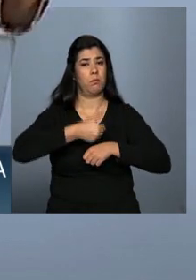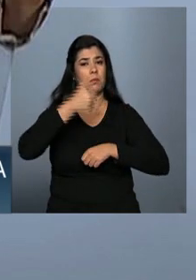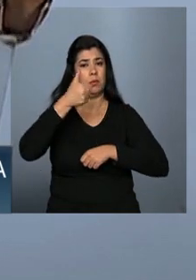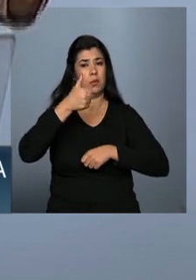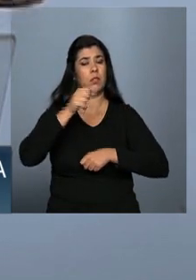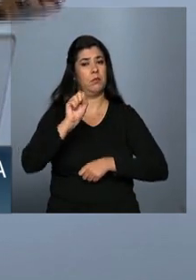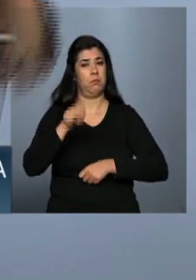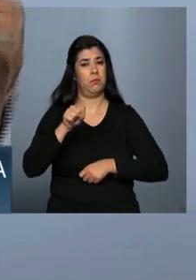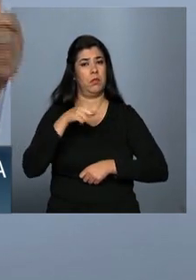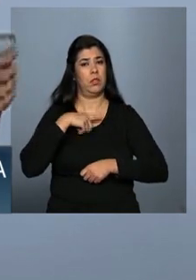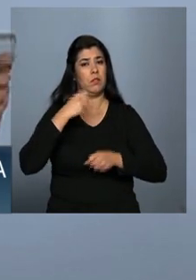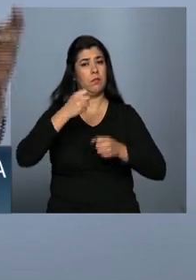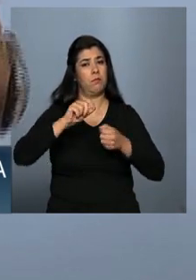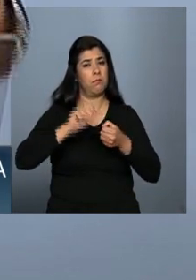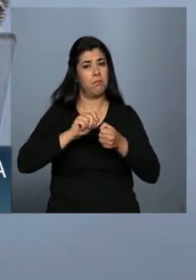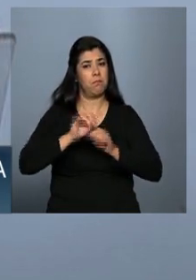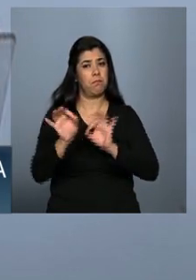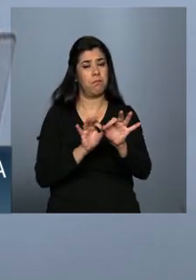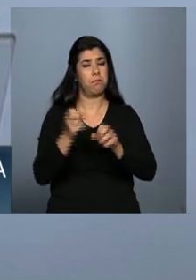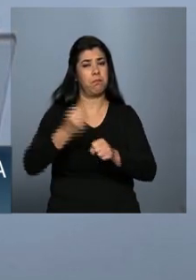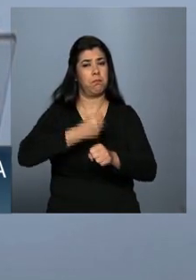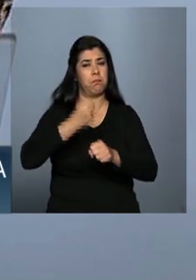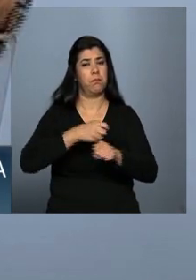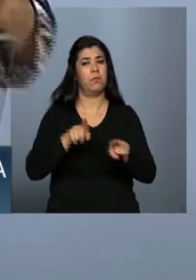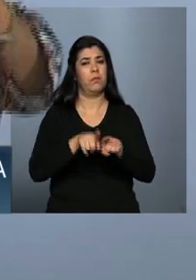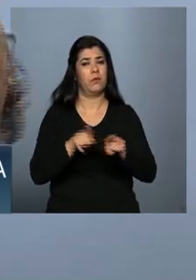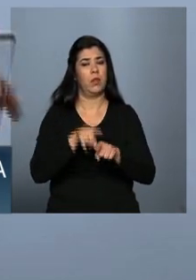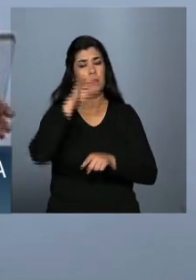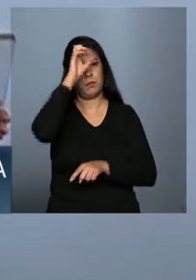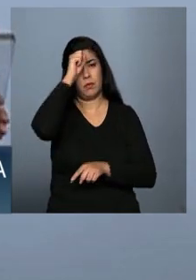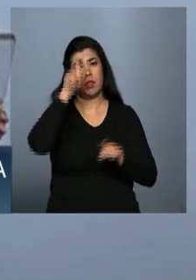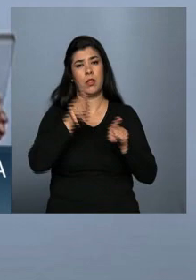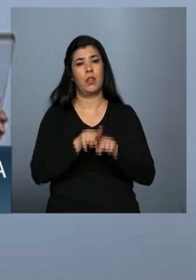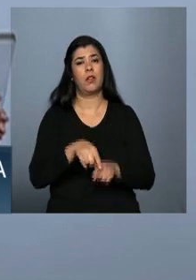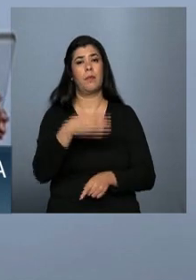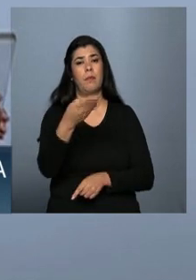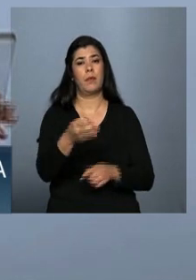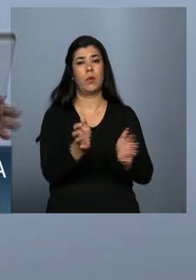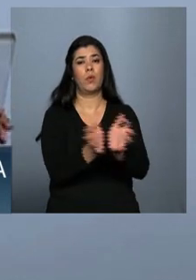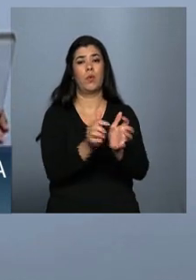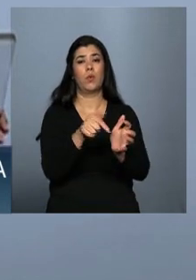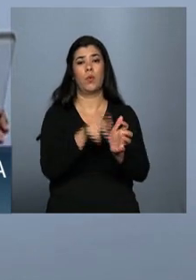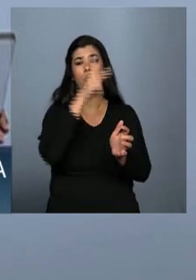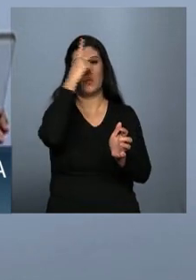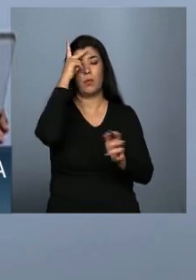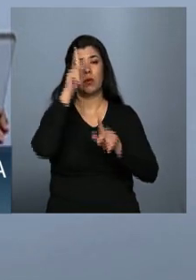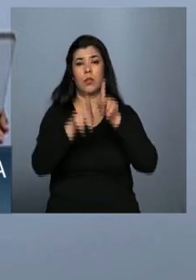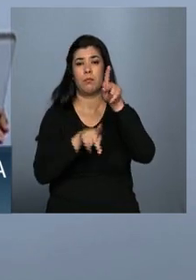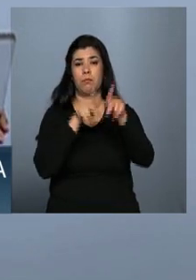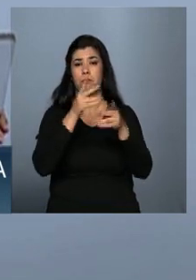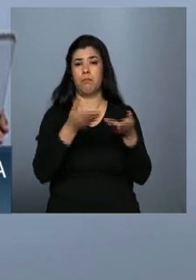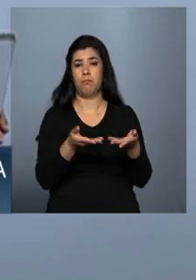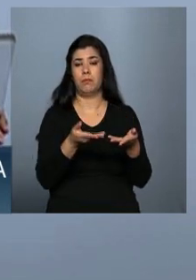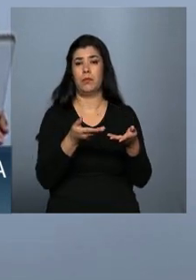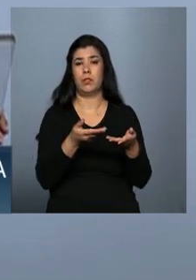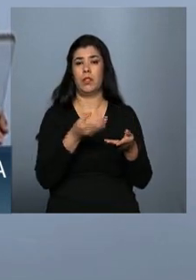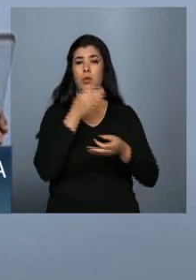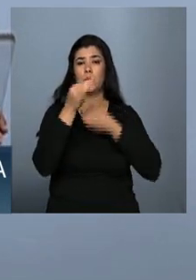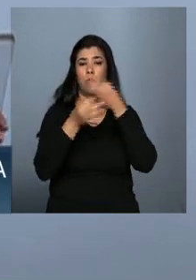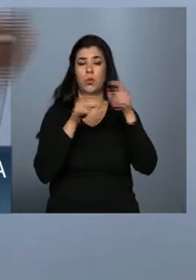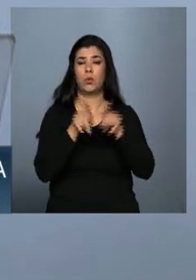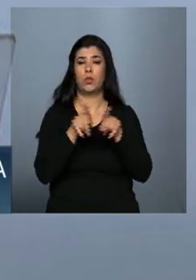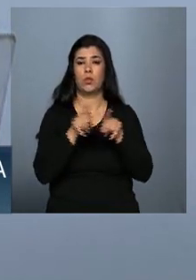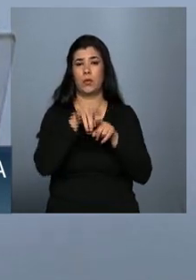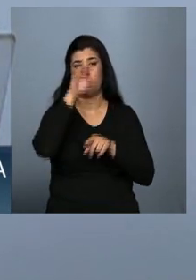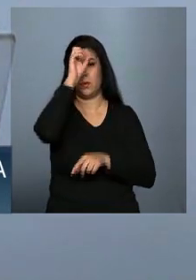eles estão fazendo e aprendendo. Com os movimentos populares, que também têm sugestões a dar, porque fizeram e